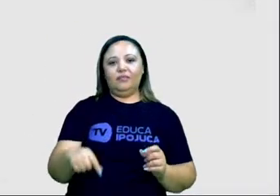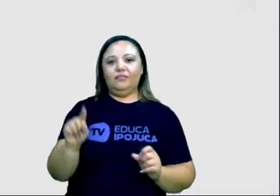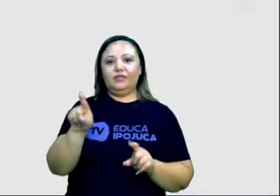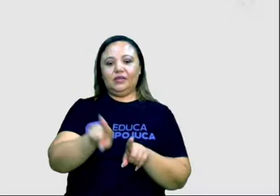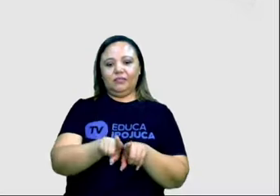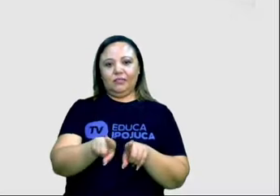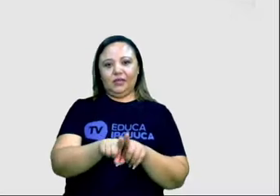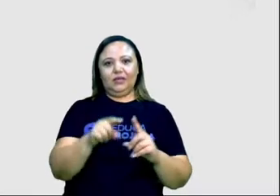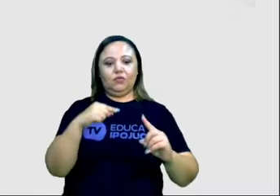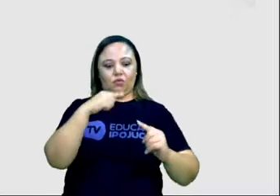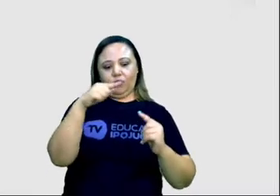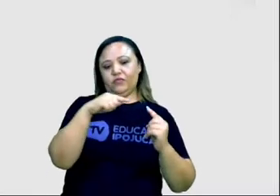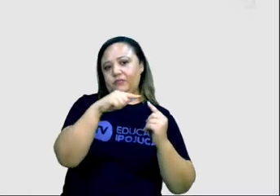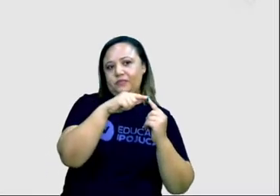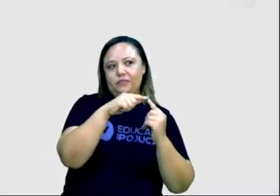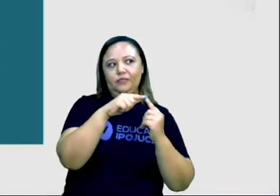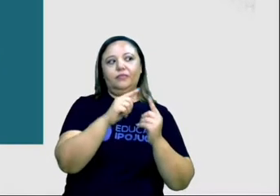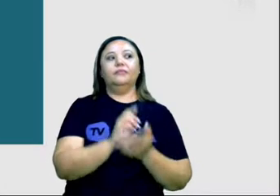primeiro.